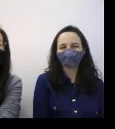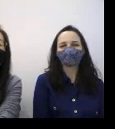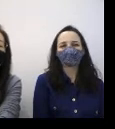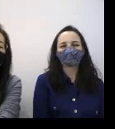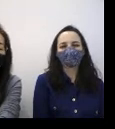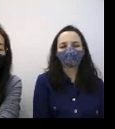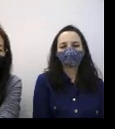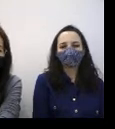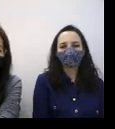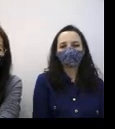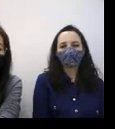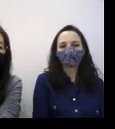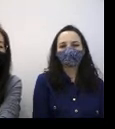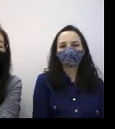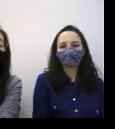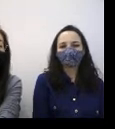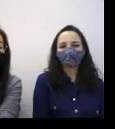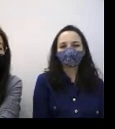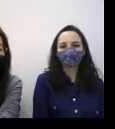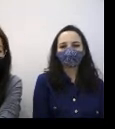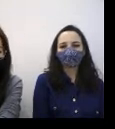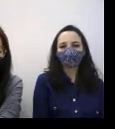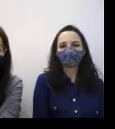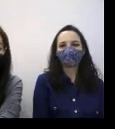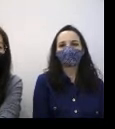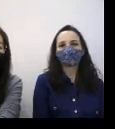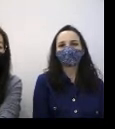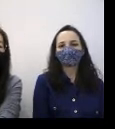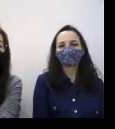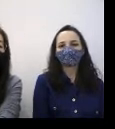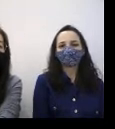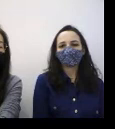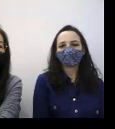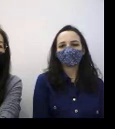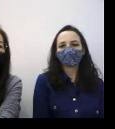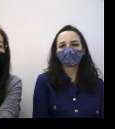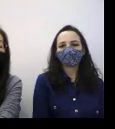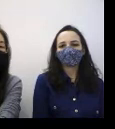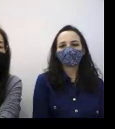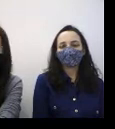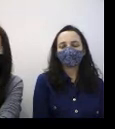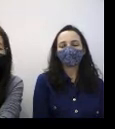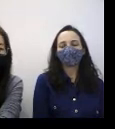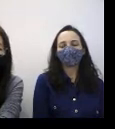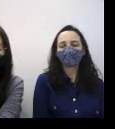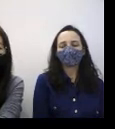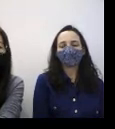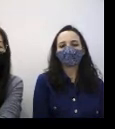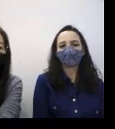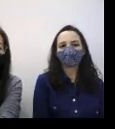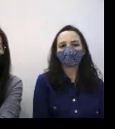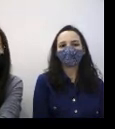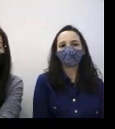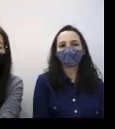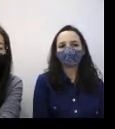tristeza geralmente é algo mais leve, mais passageiro, são situações assim cotidianos da vida